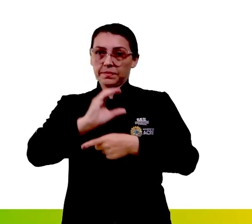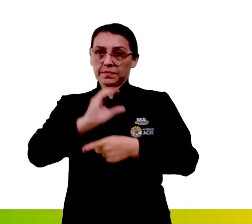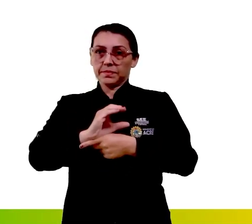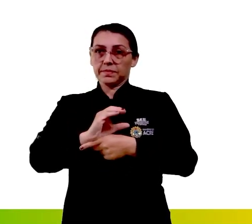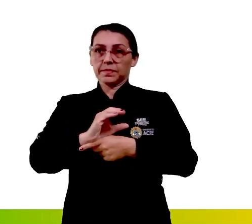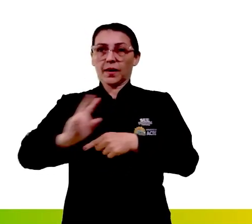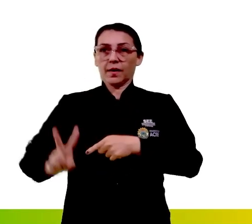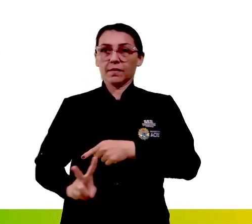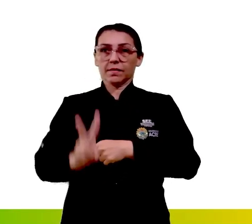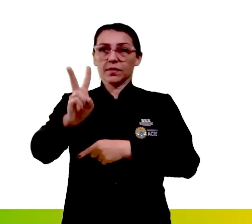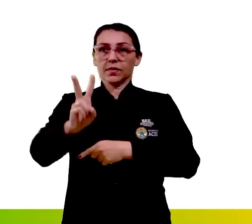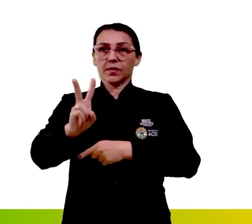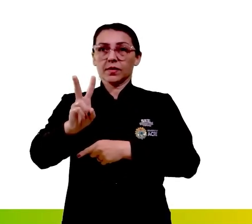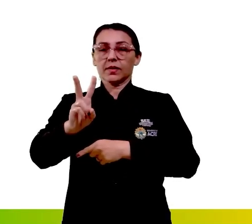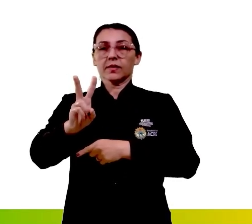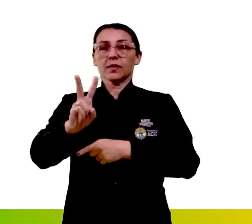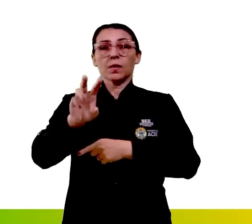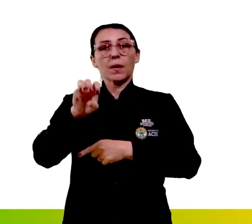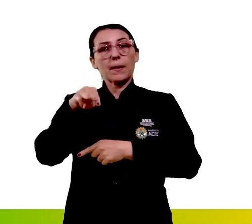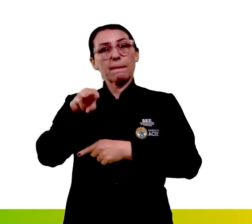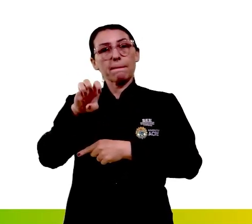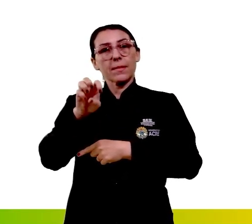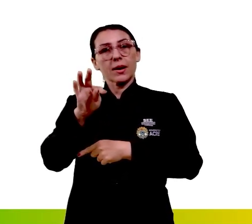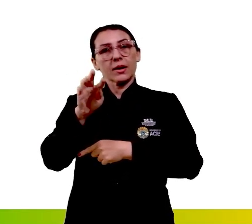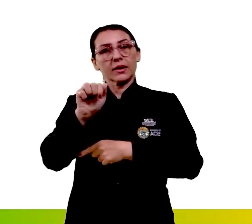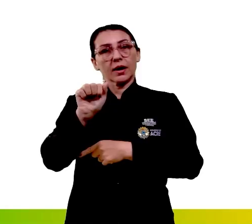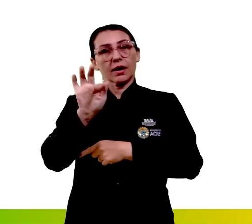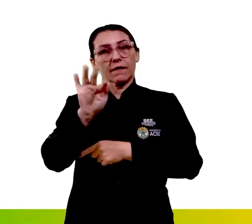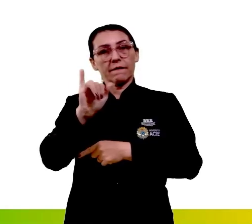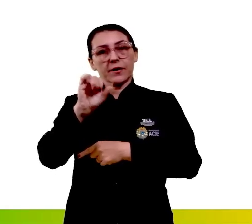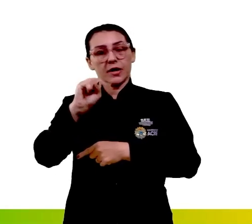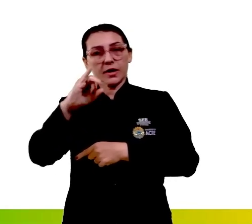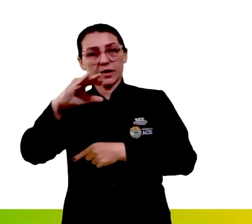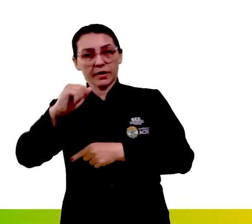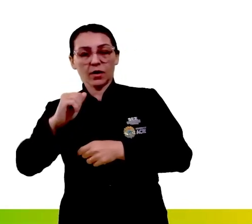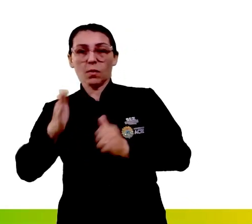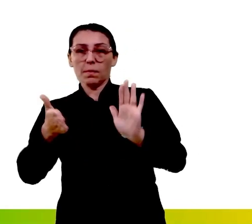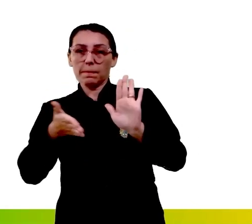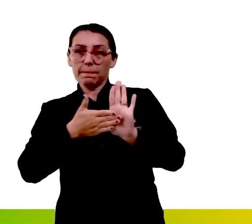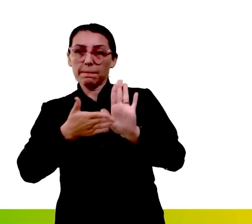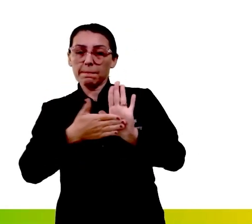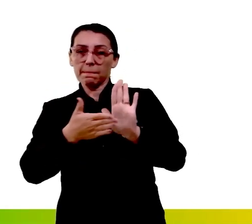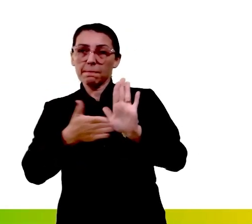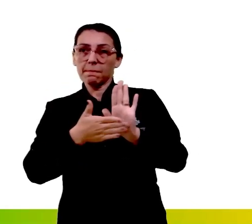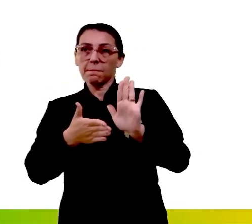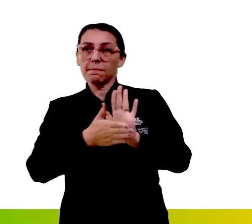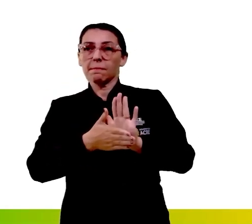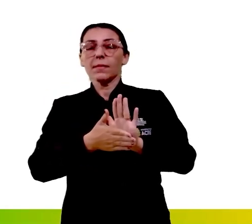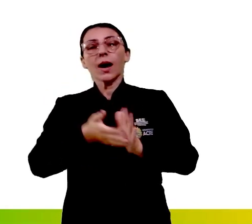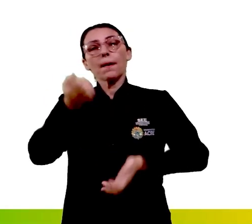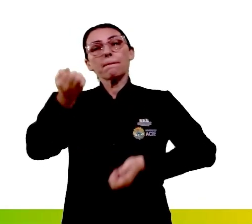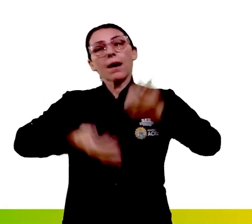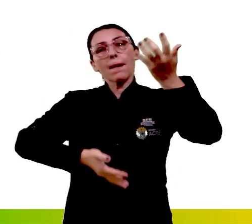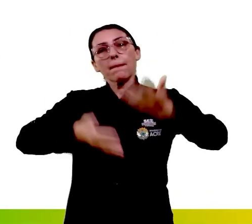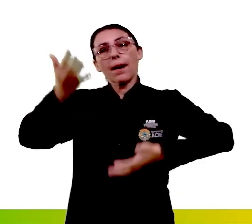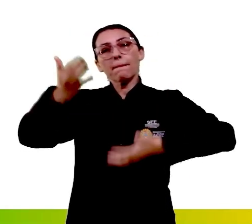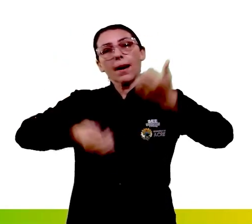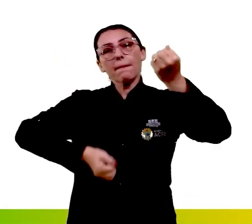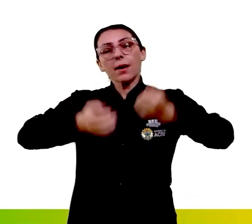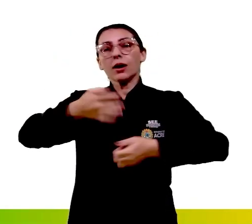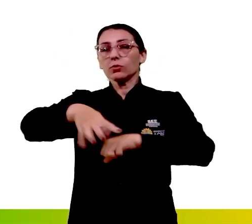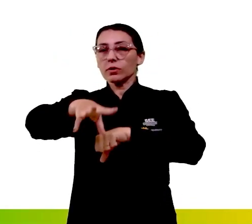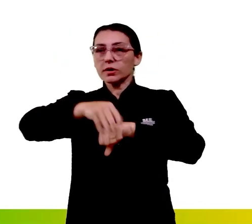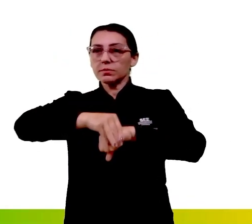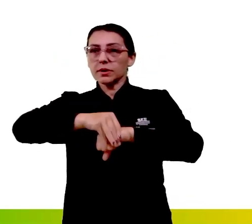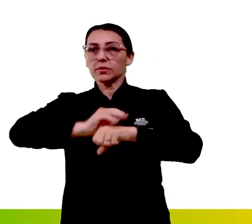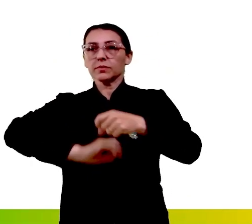Letra C. A valorização da metafísica como fundamento discutível do